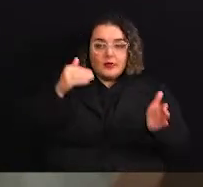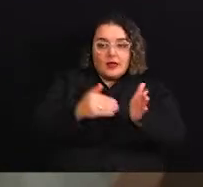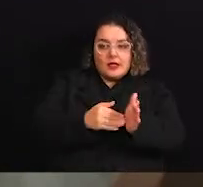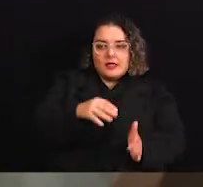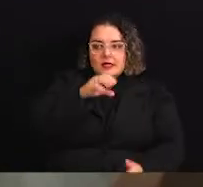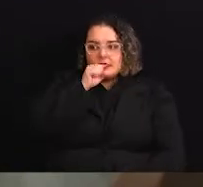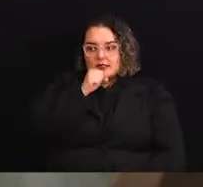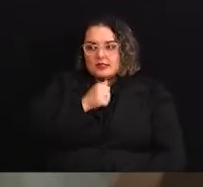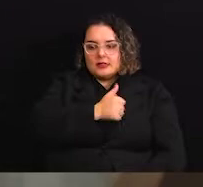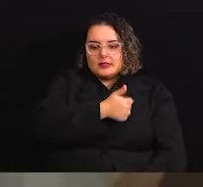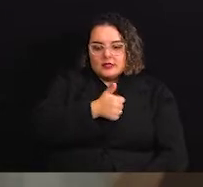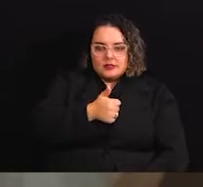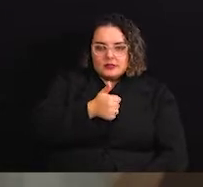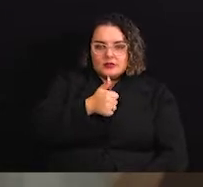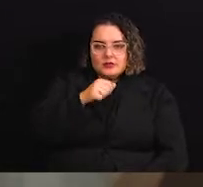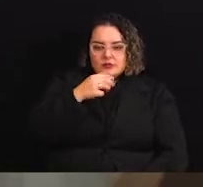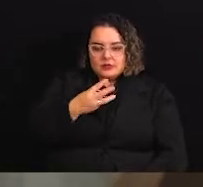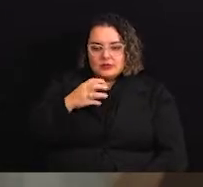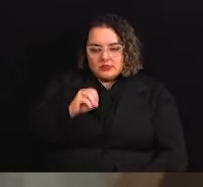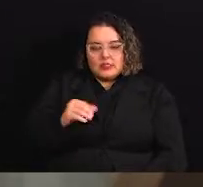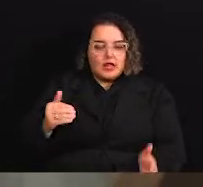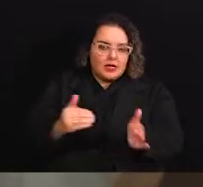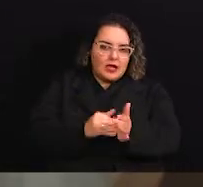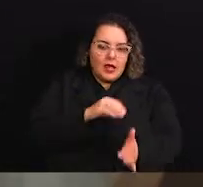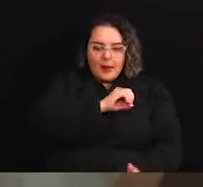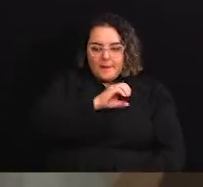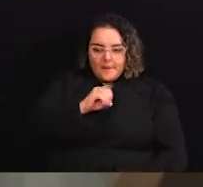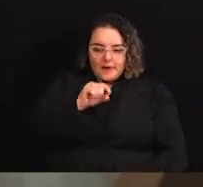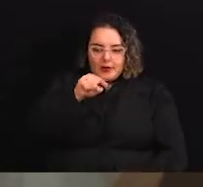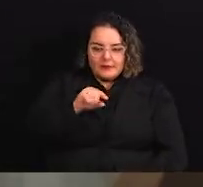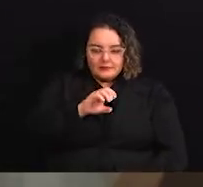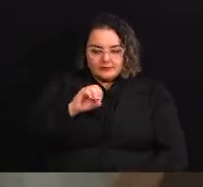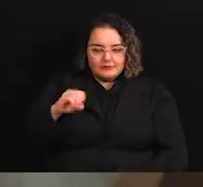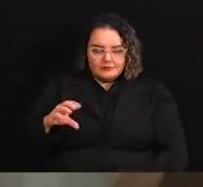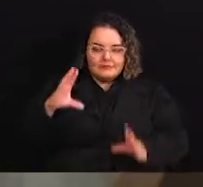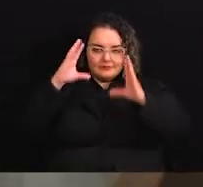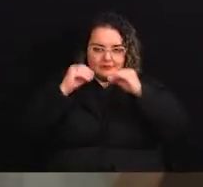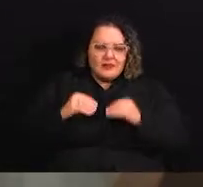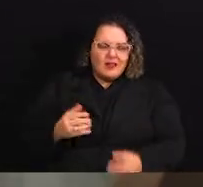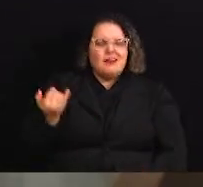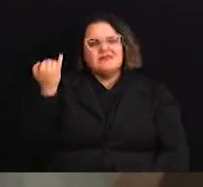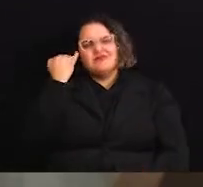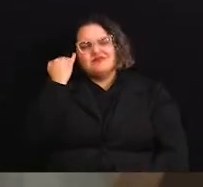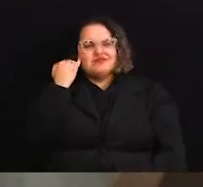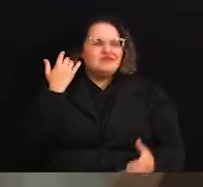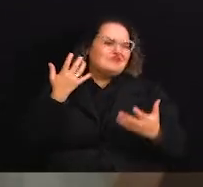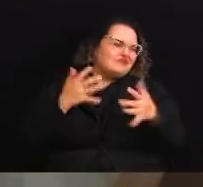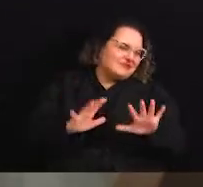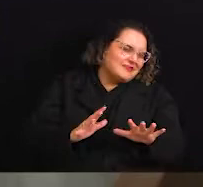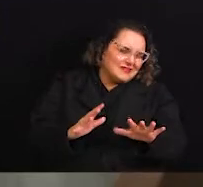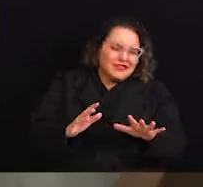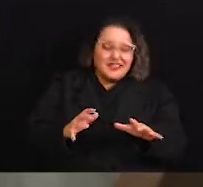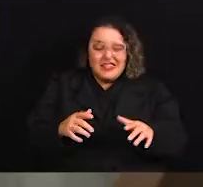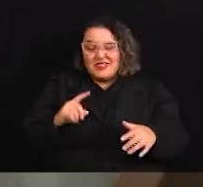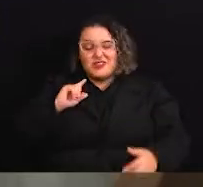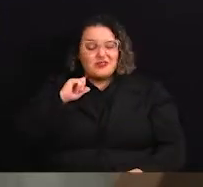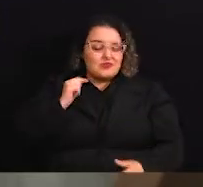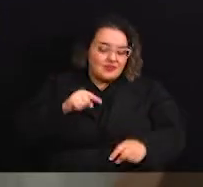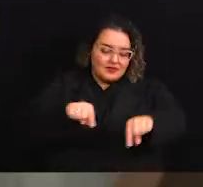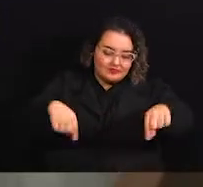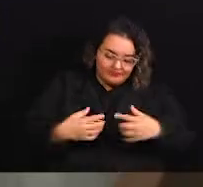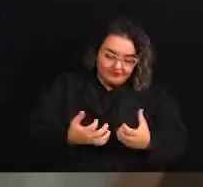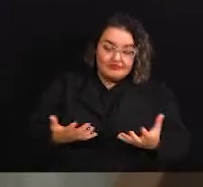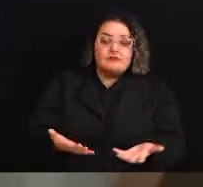a sábado, das 11h30 à meia-noite. Então, pessoal que deu aquela preguicinha, não quer fazer em casa, não quer mexer com fritura, sujar o